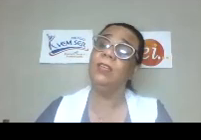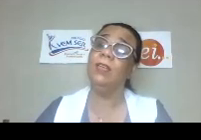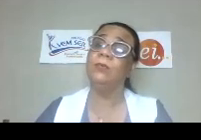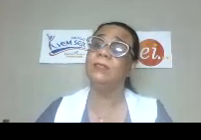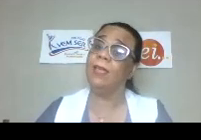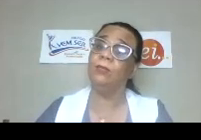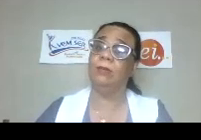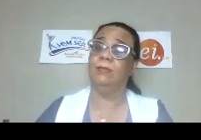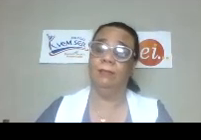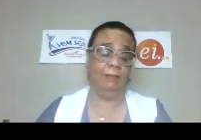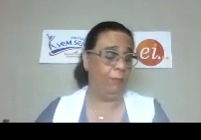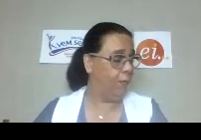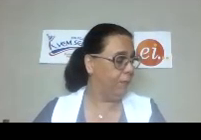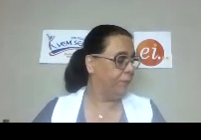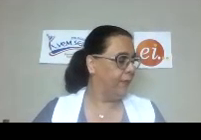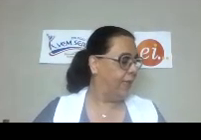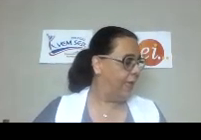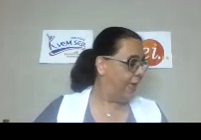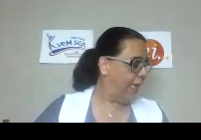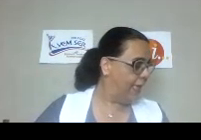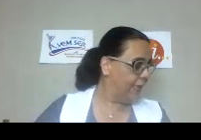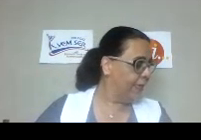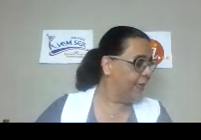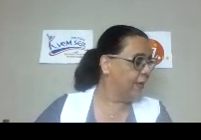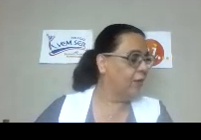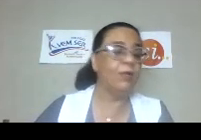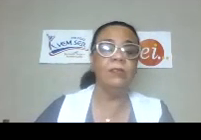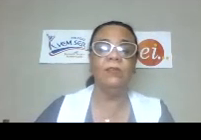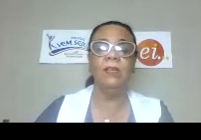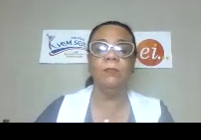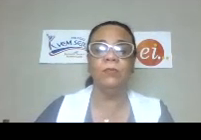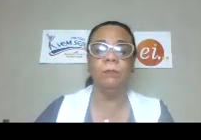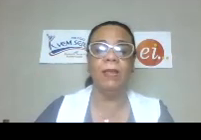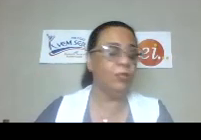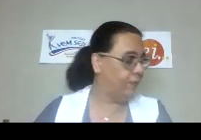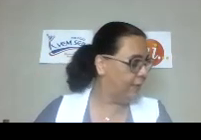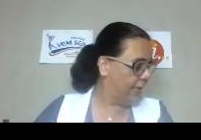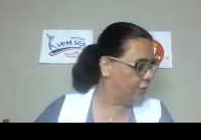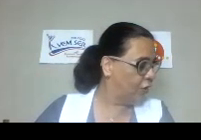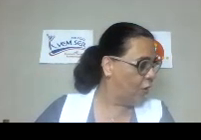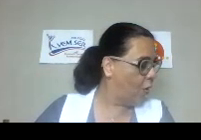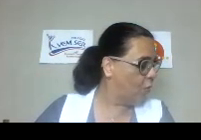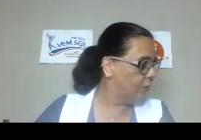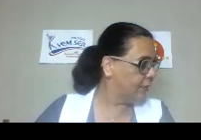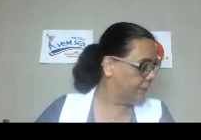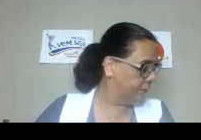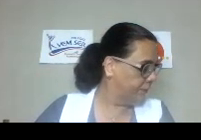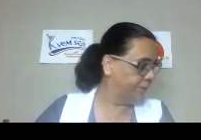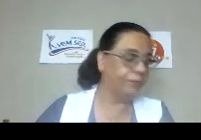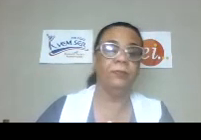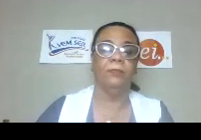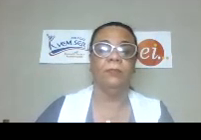inclui dinheiro, cédulas, tá bom? Aí, nós vamos para a atividade